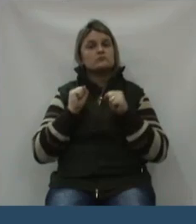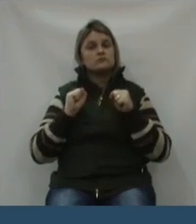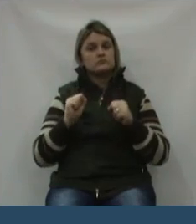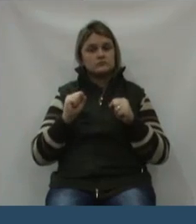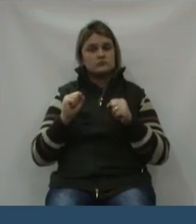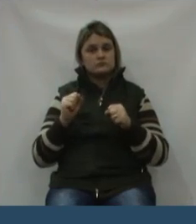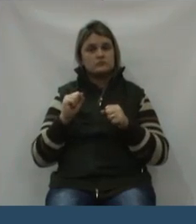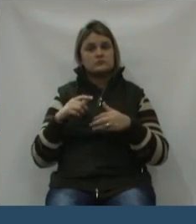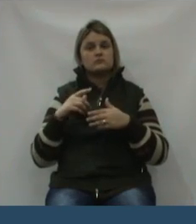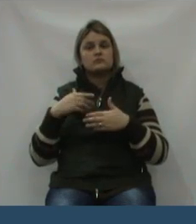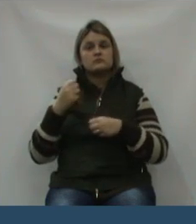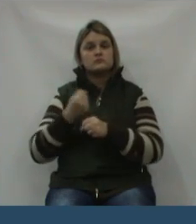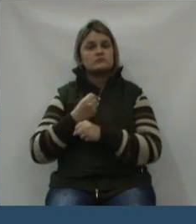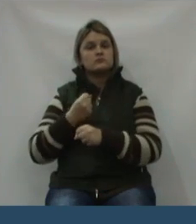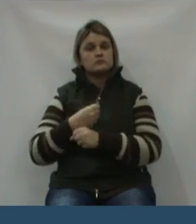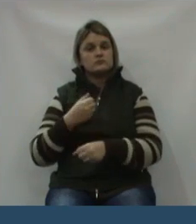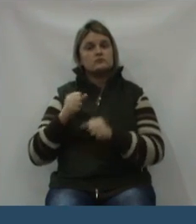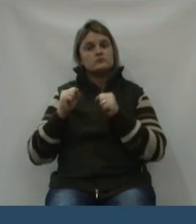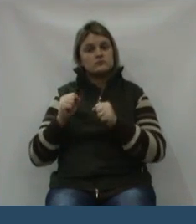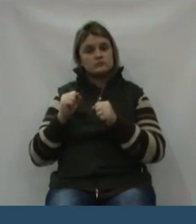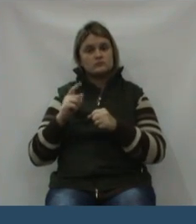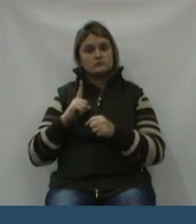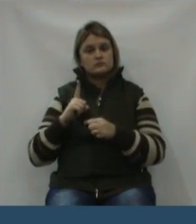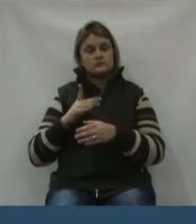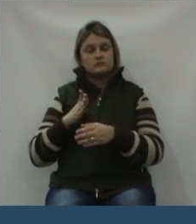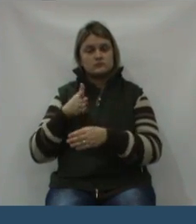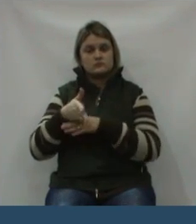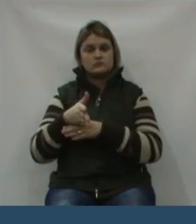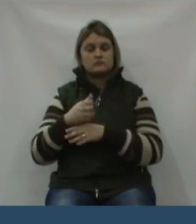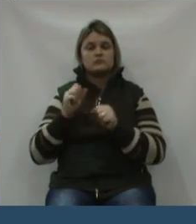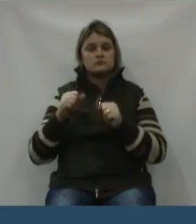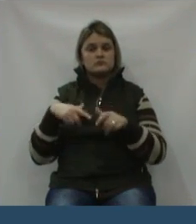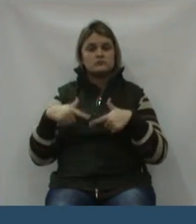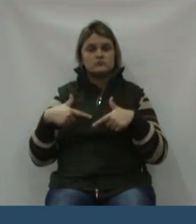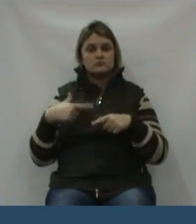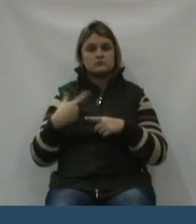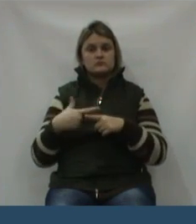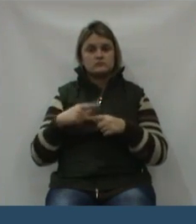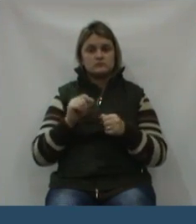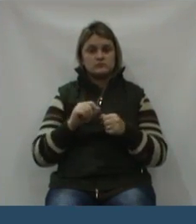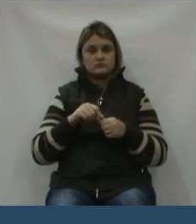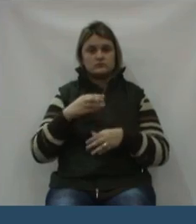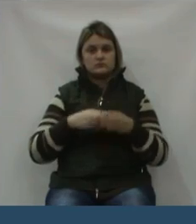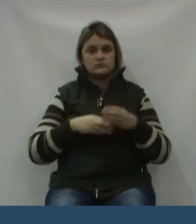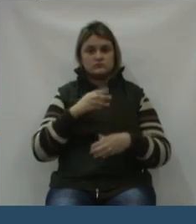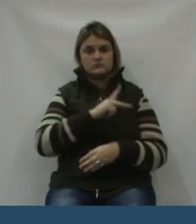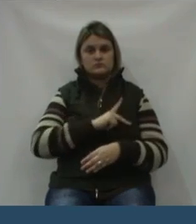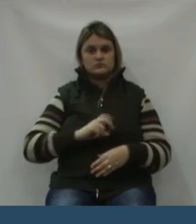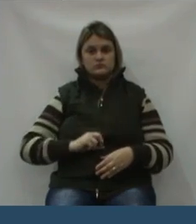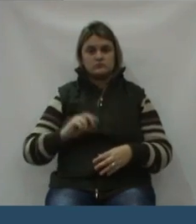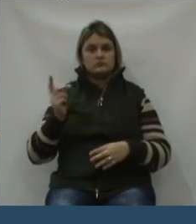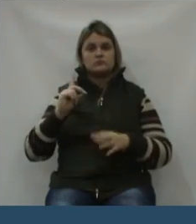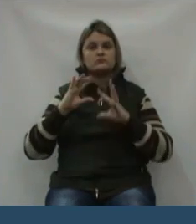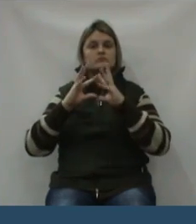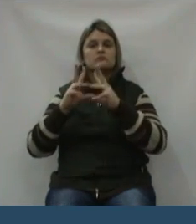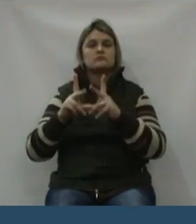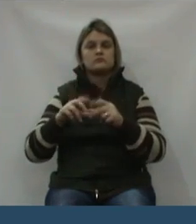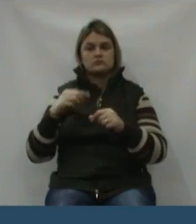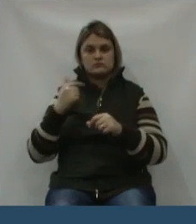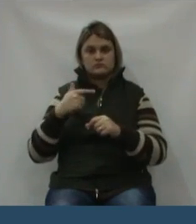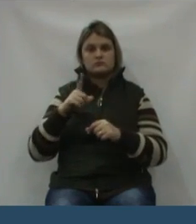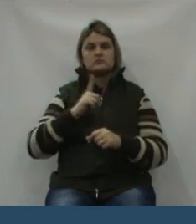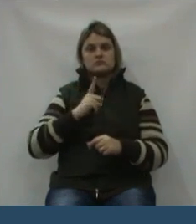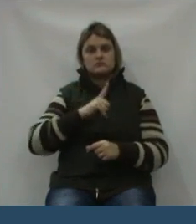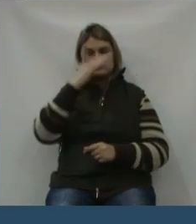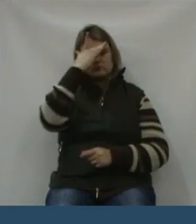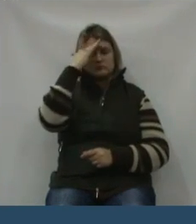há diversos anos por méritos através de um concurso público. Não que todo comissionado não tenha mérito, a gente